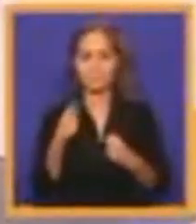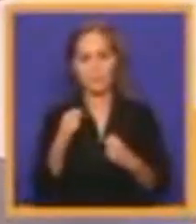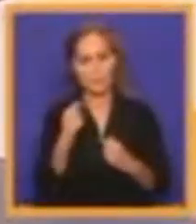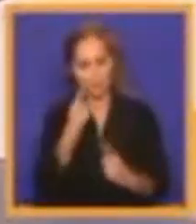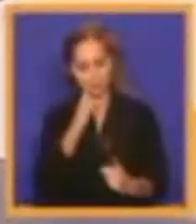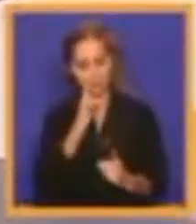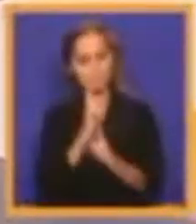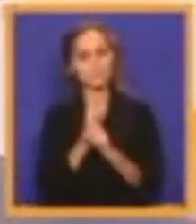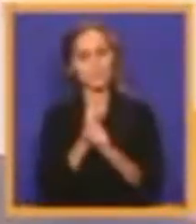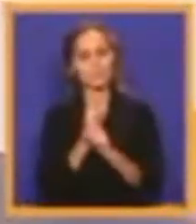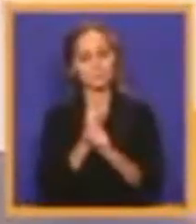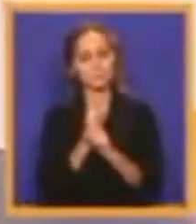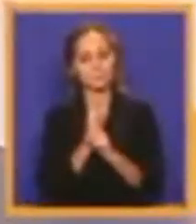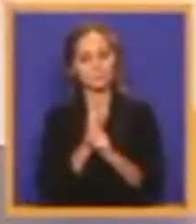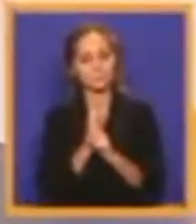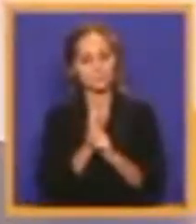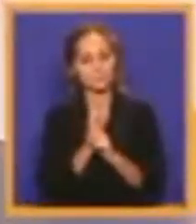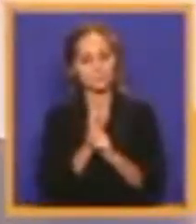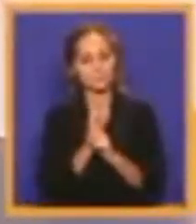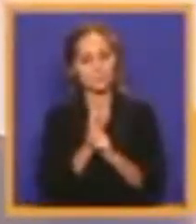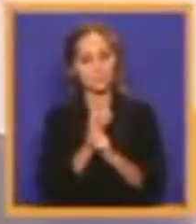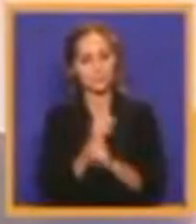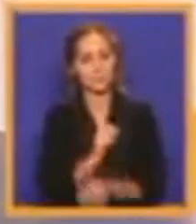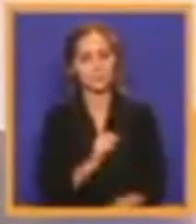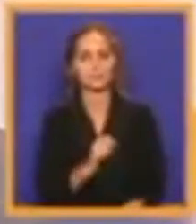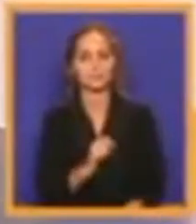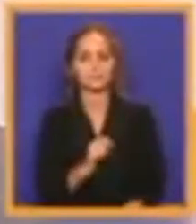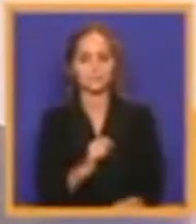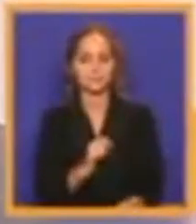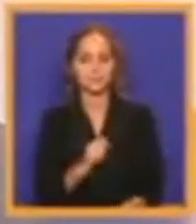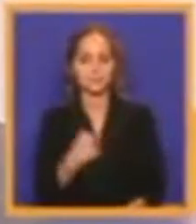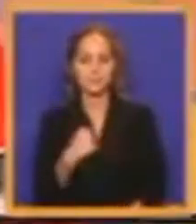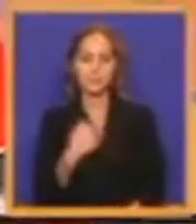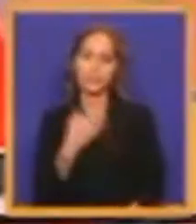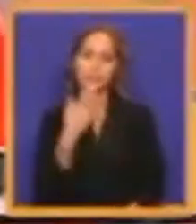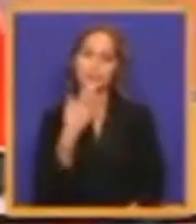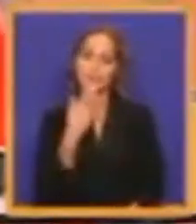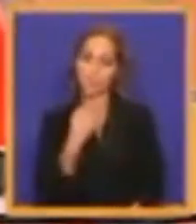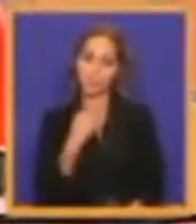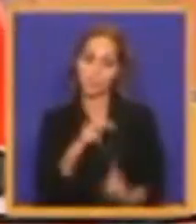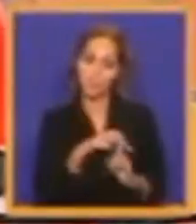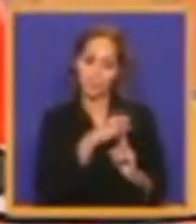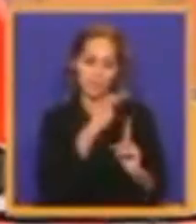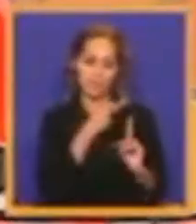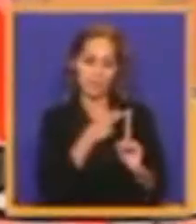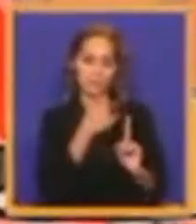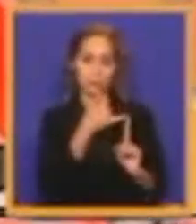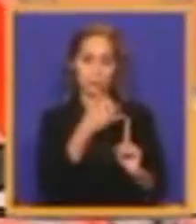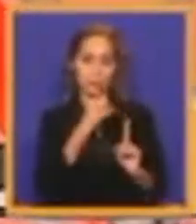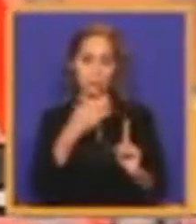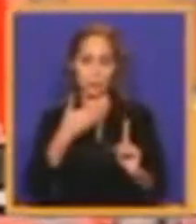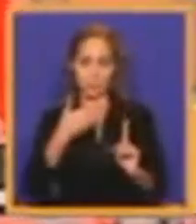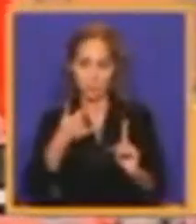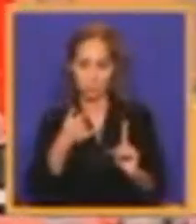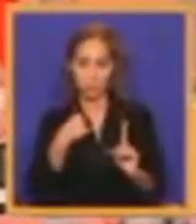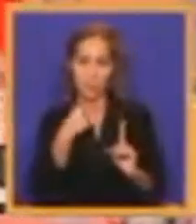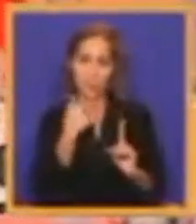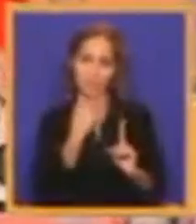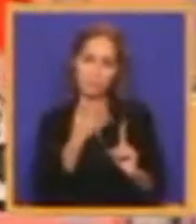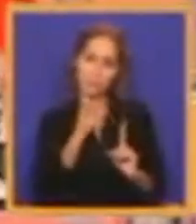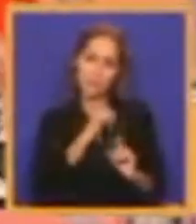tempo. Exatamente. E é exatamente isso que lhes é pedido ao longo de 2012. E,